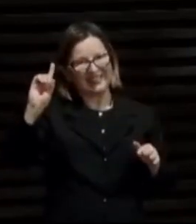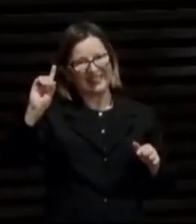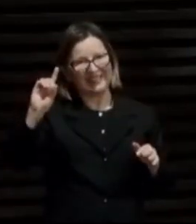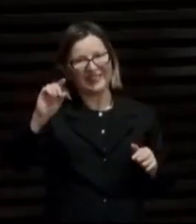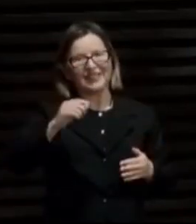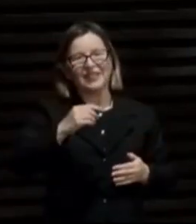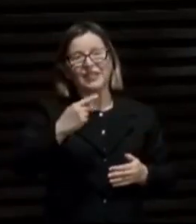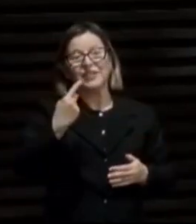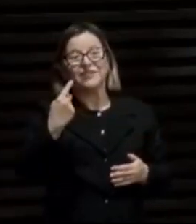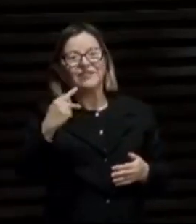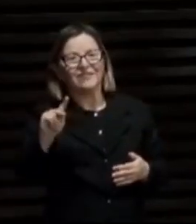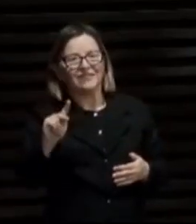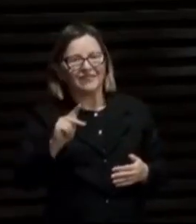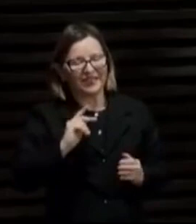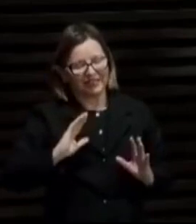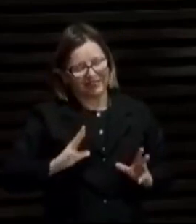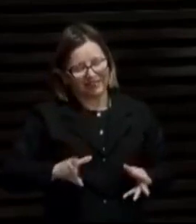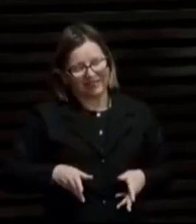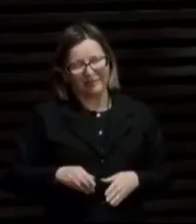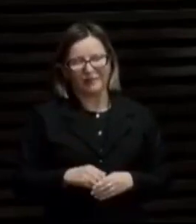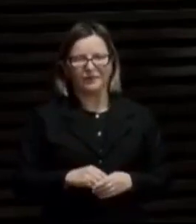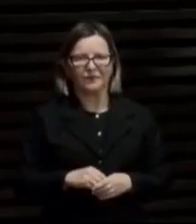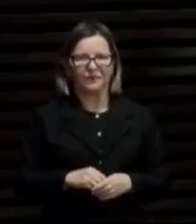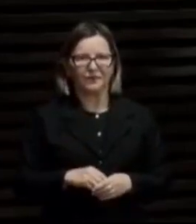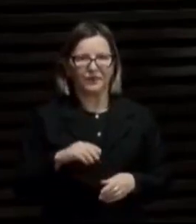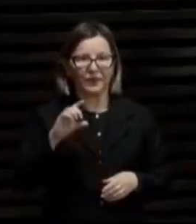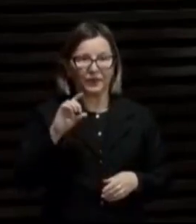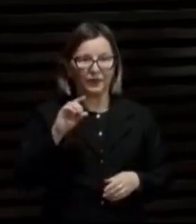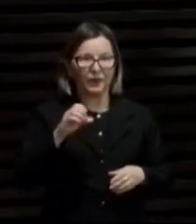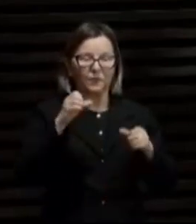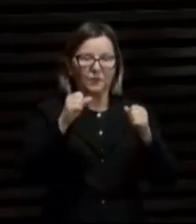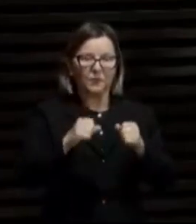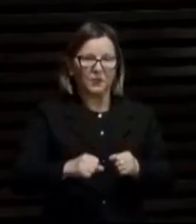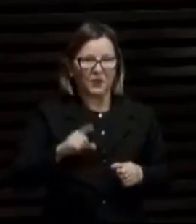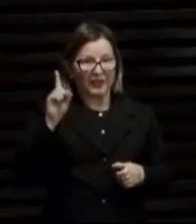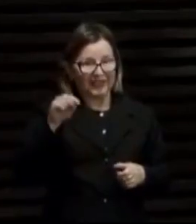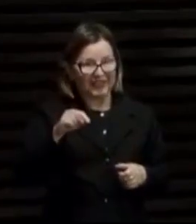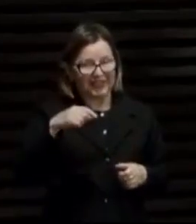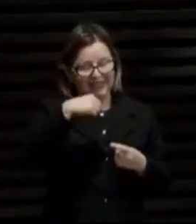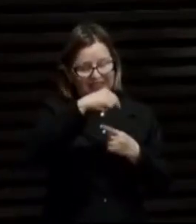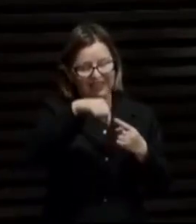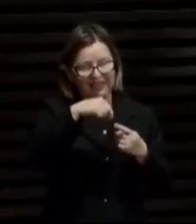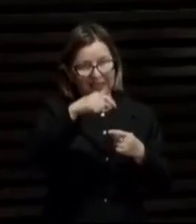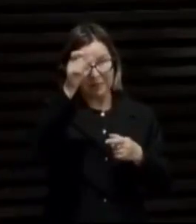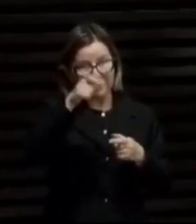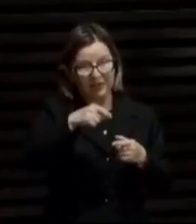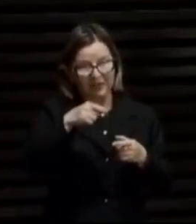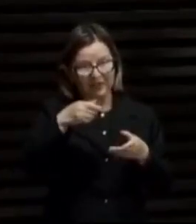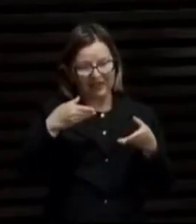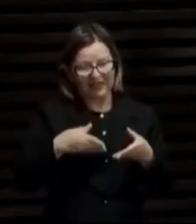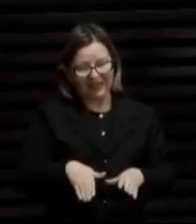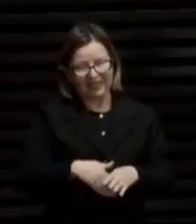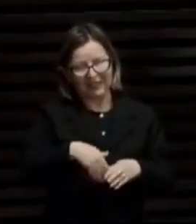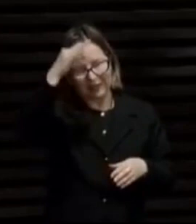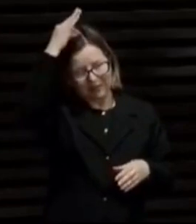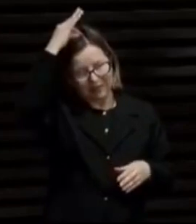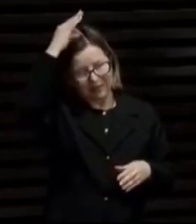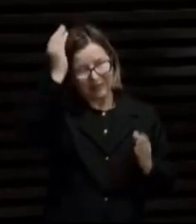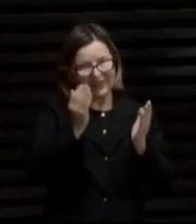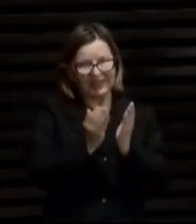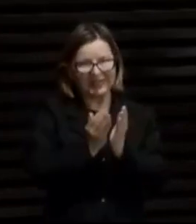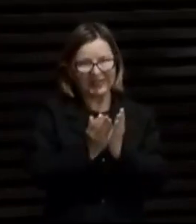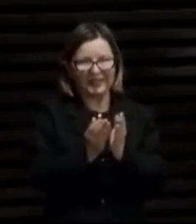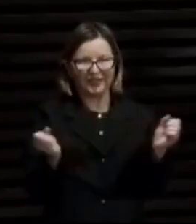corpo. Só pode ser santo aquele que nasceu de novo. O cristão com um novo coração e a mente